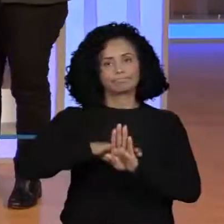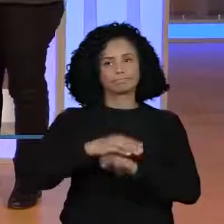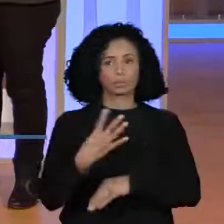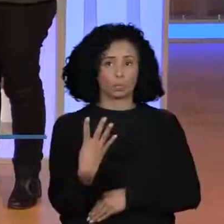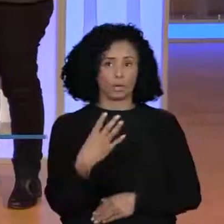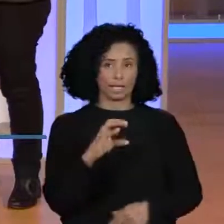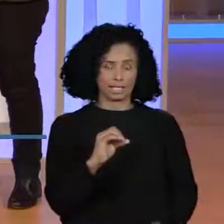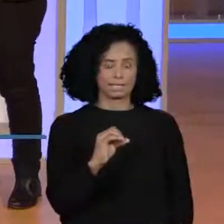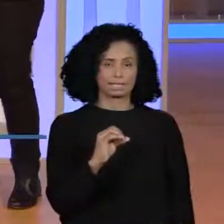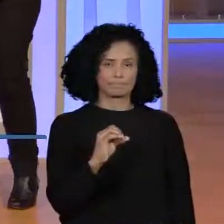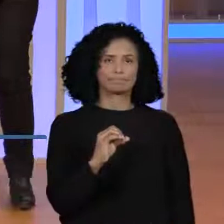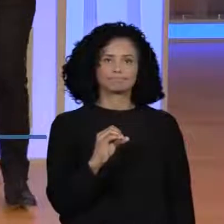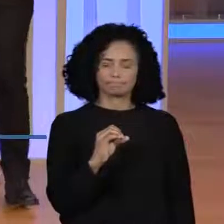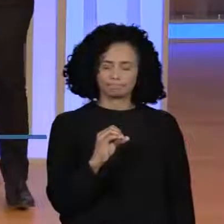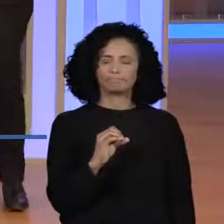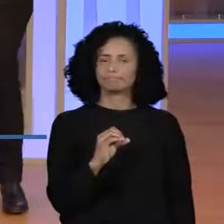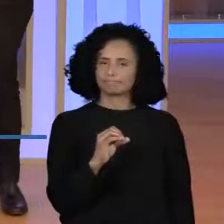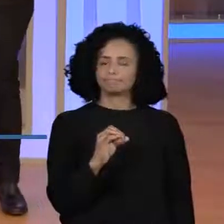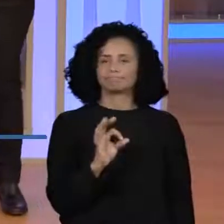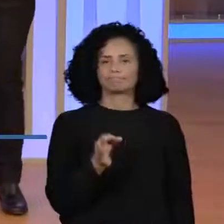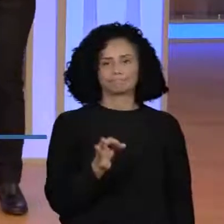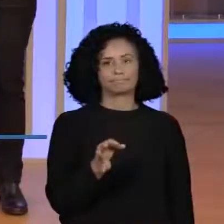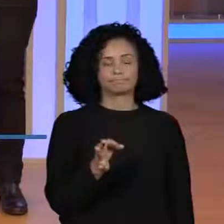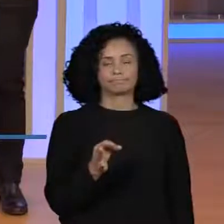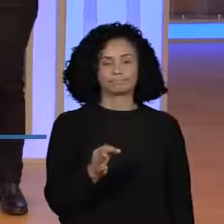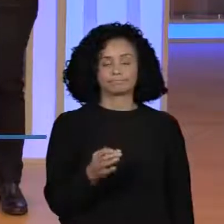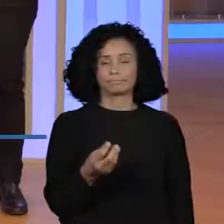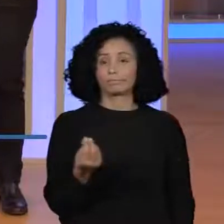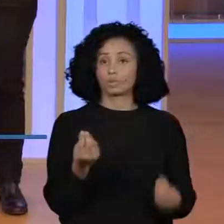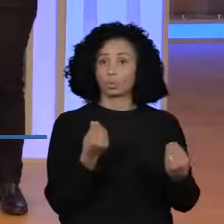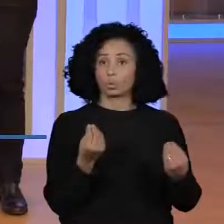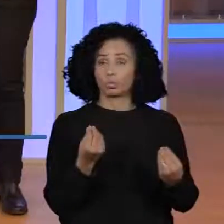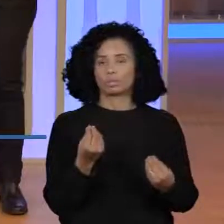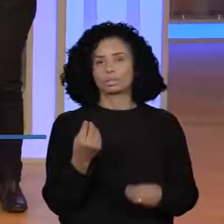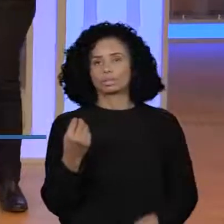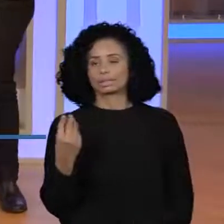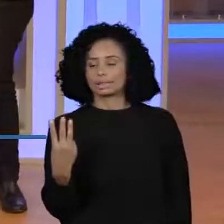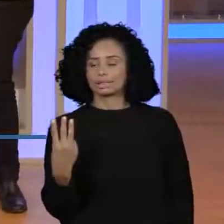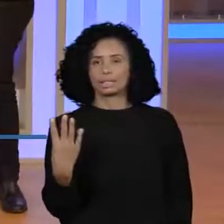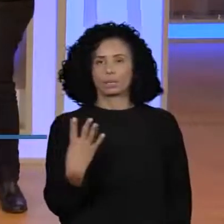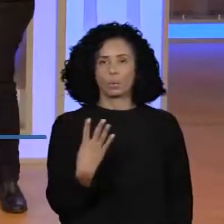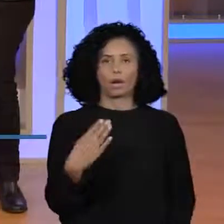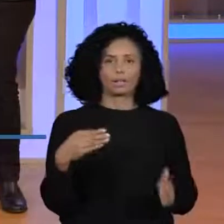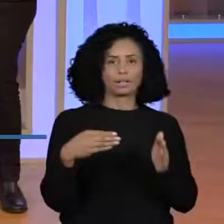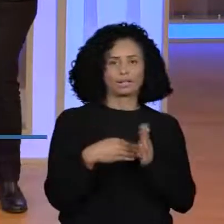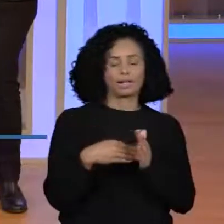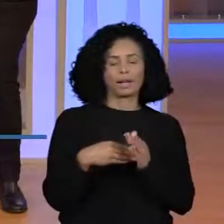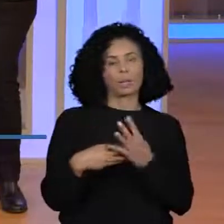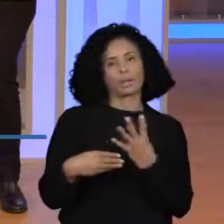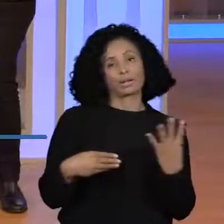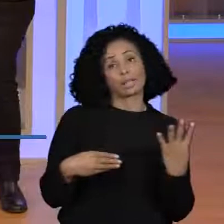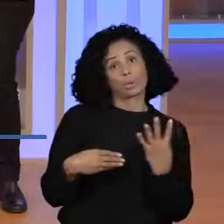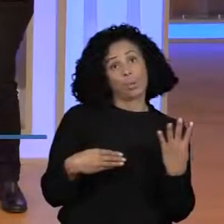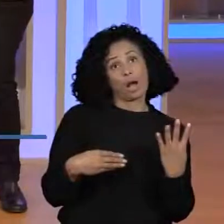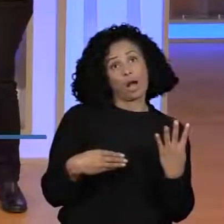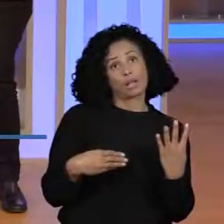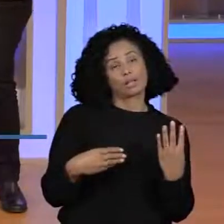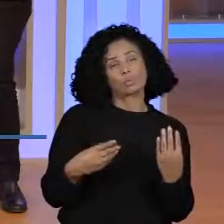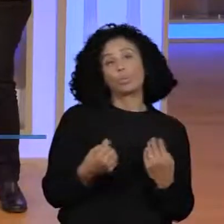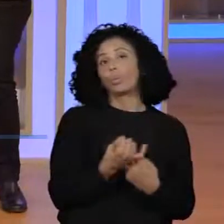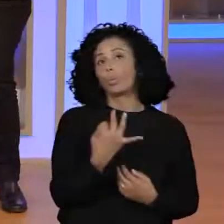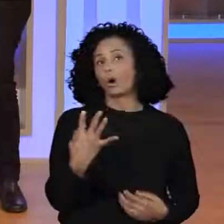dezena a mais. Uma dezena, isso mesmo. Então, de 3 dezenas para 4 é uma dezena de diferença. Ou podemos pensar assim, olha, eu